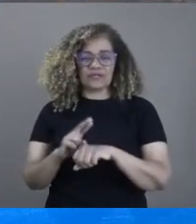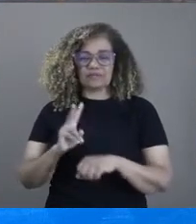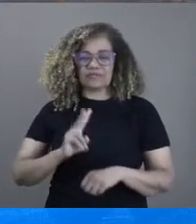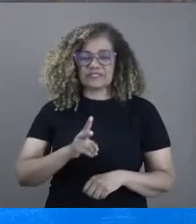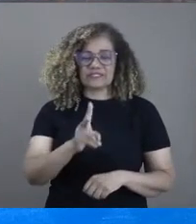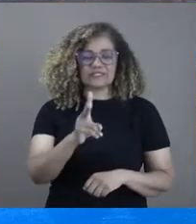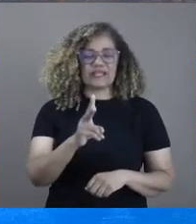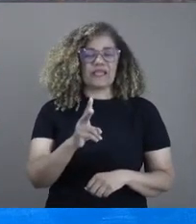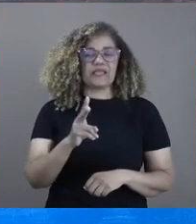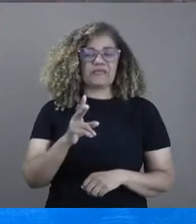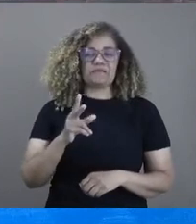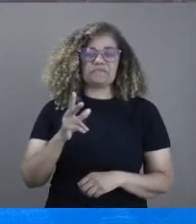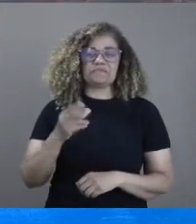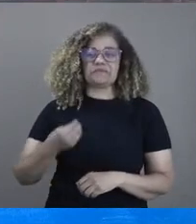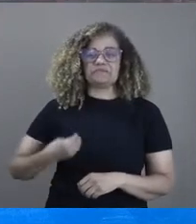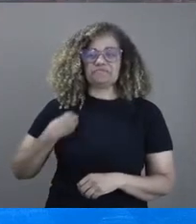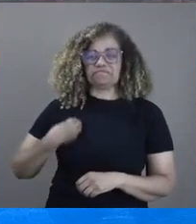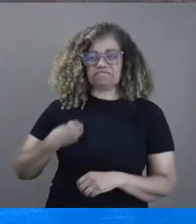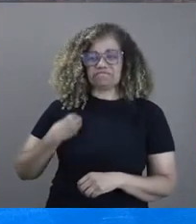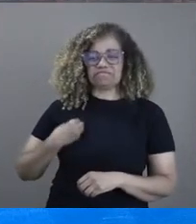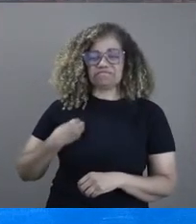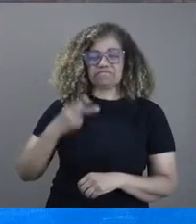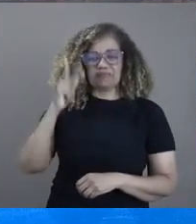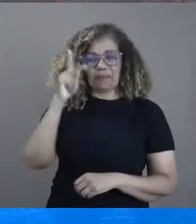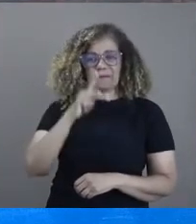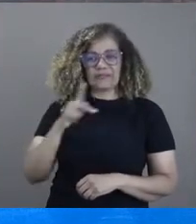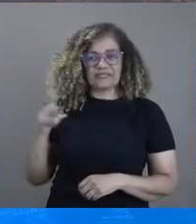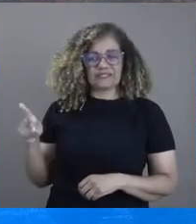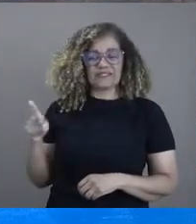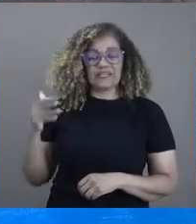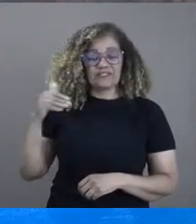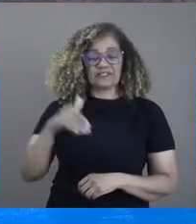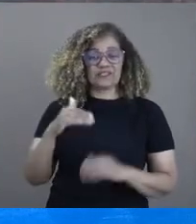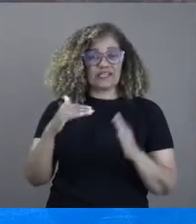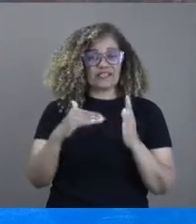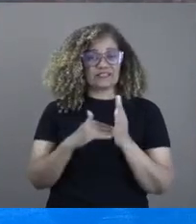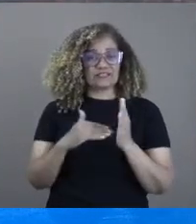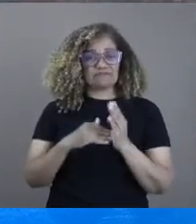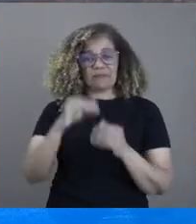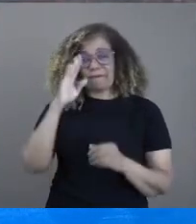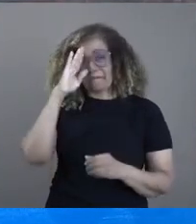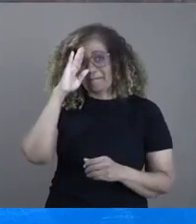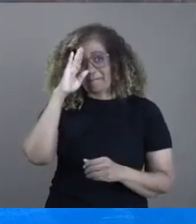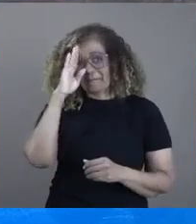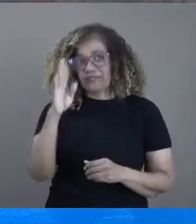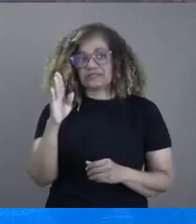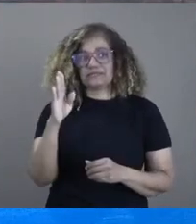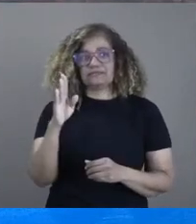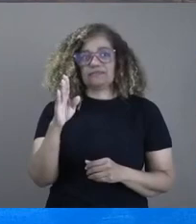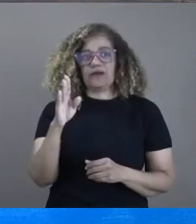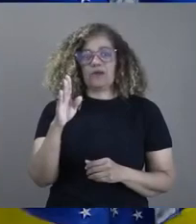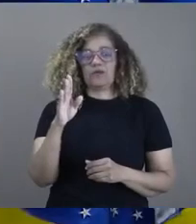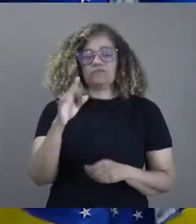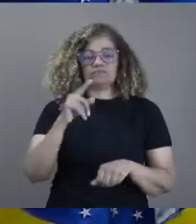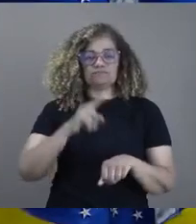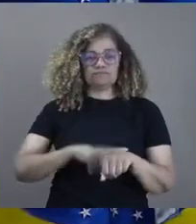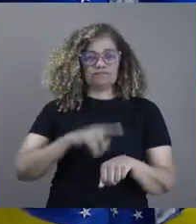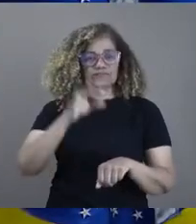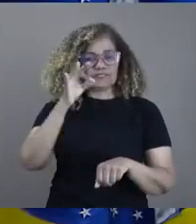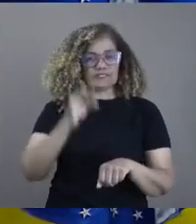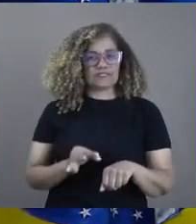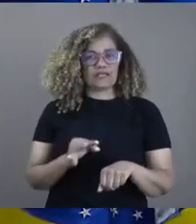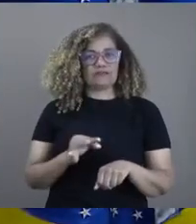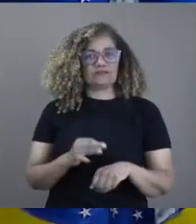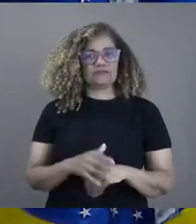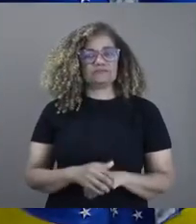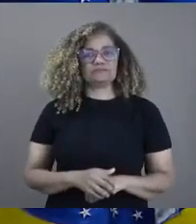atuante quando Preside as sessões do Senado e principalmente pontual antes de